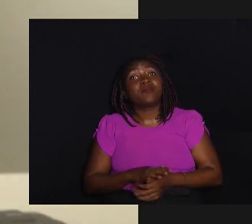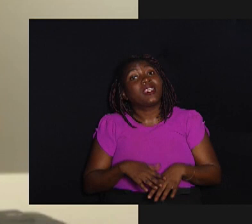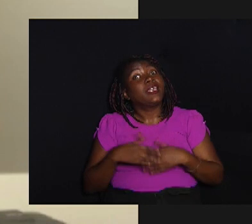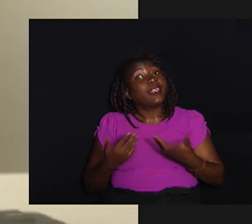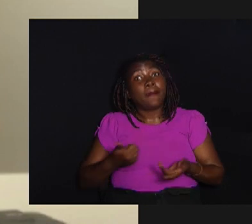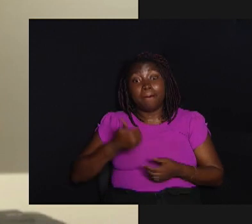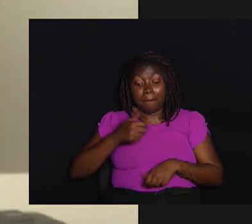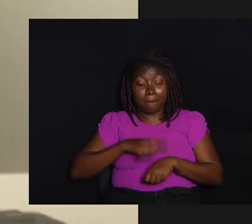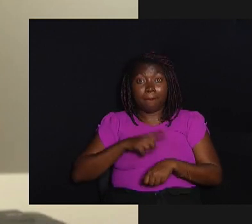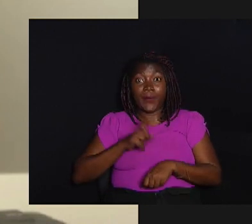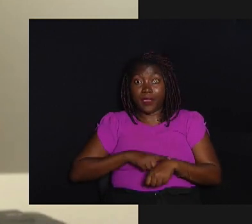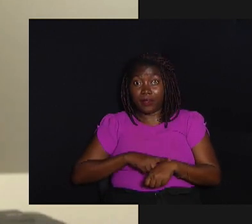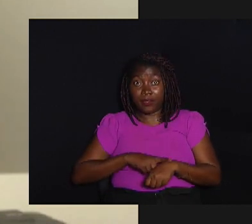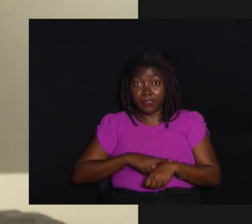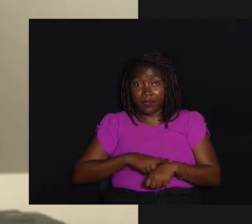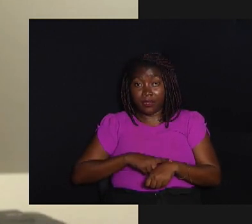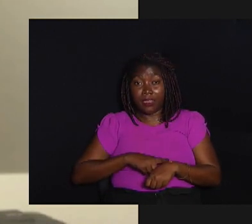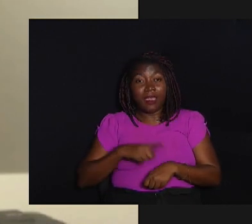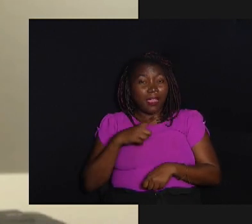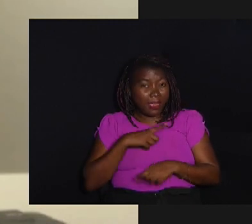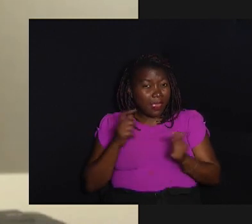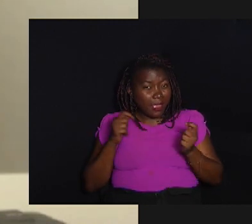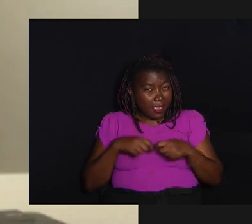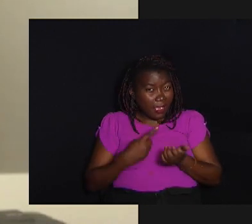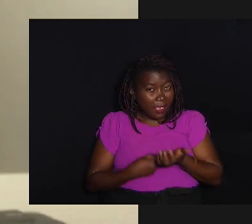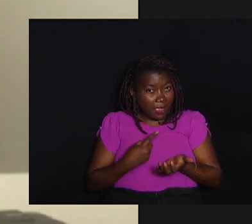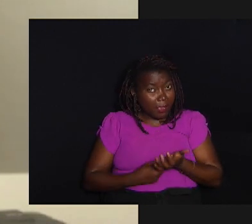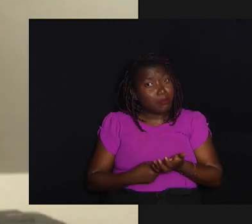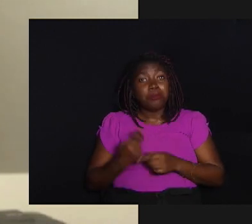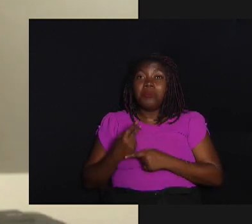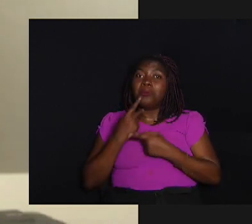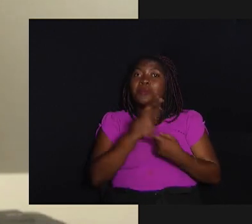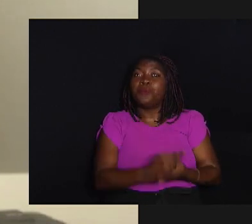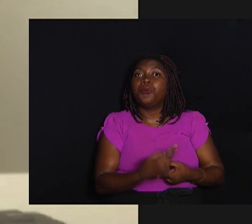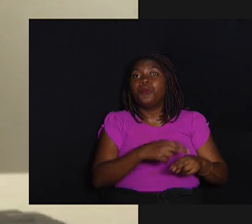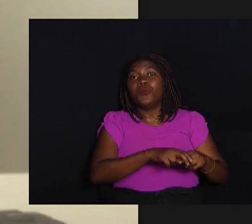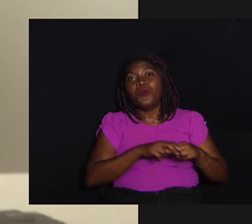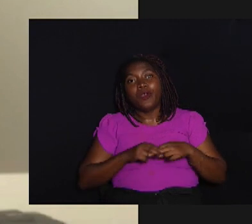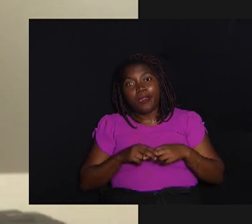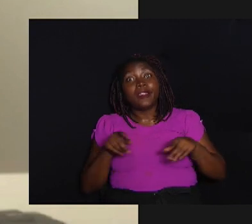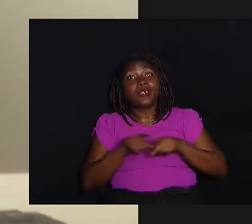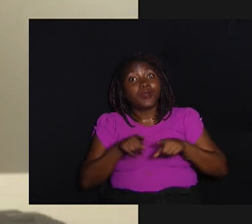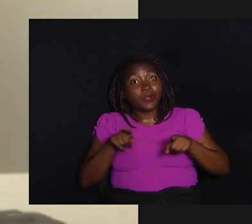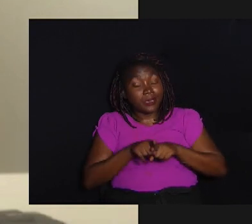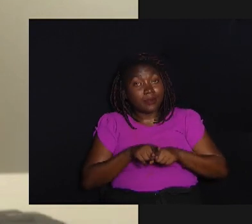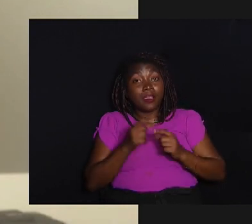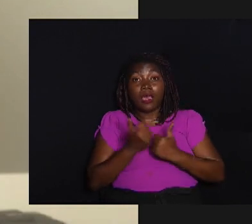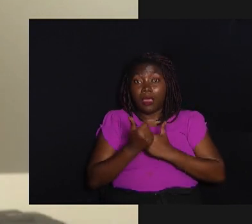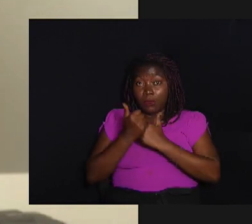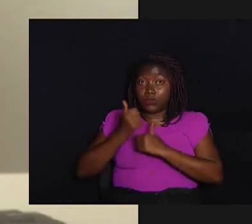momento há possibilidade de acordo? Busquem-o, porque, inclusive, auxílio de profissionais